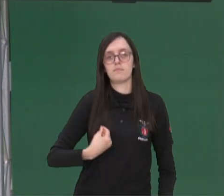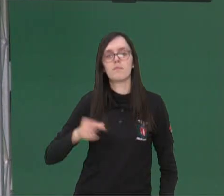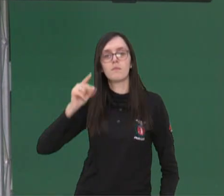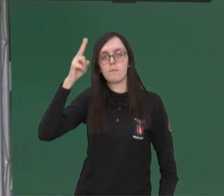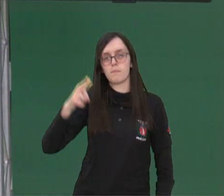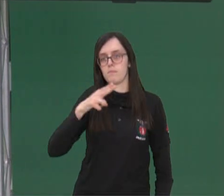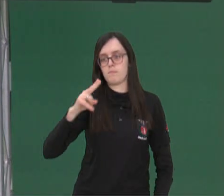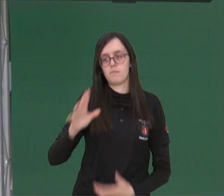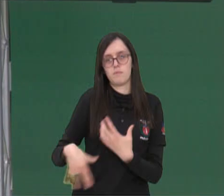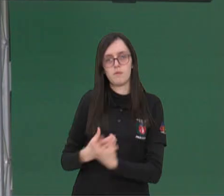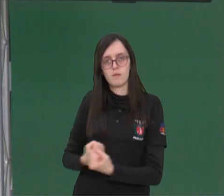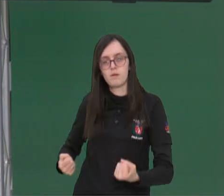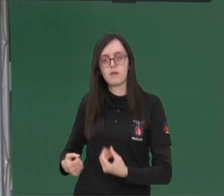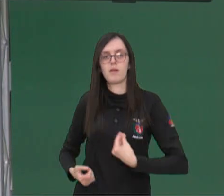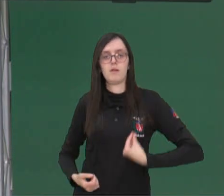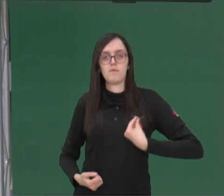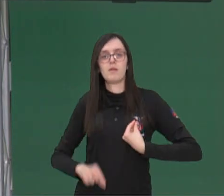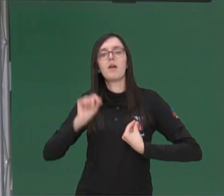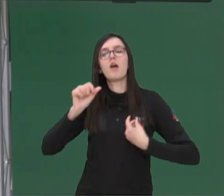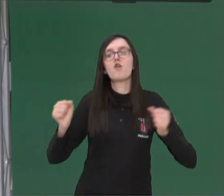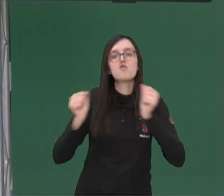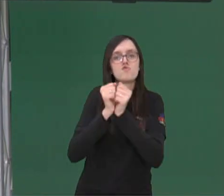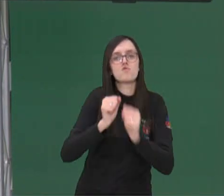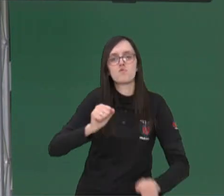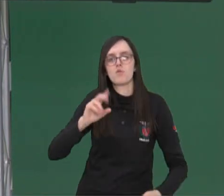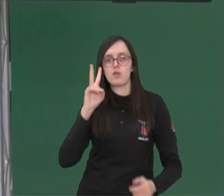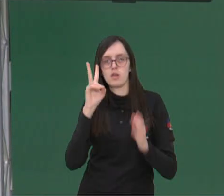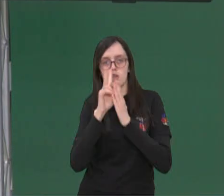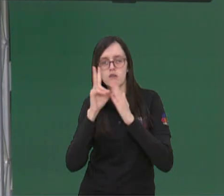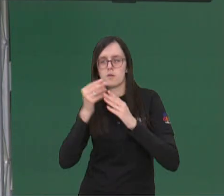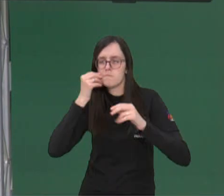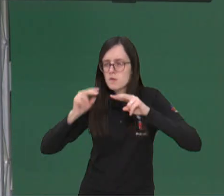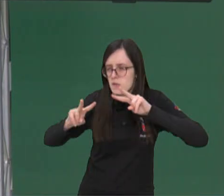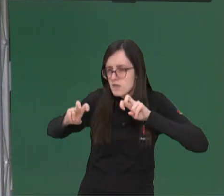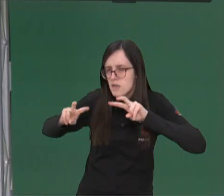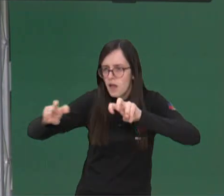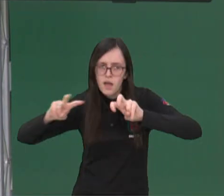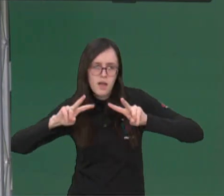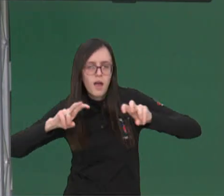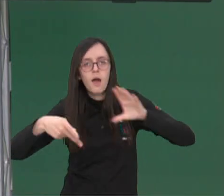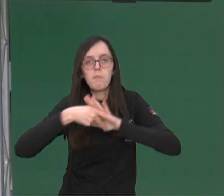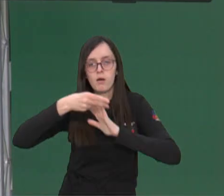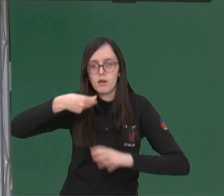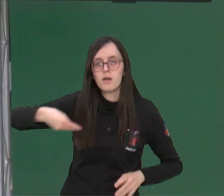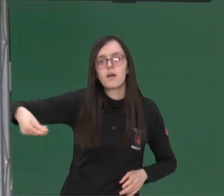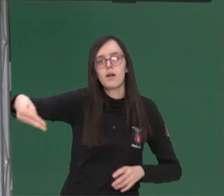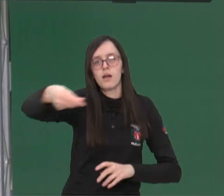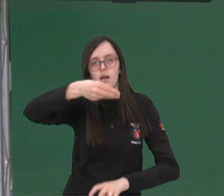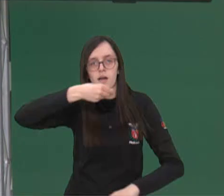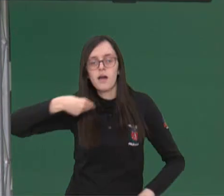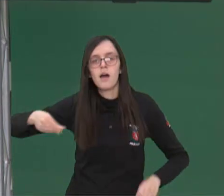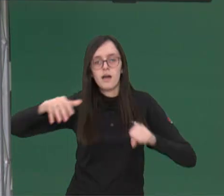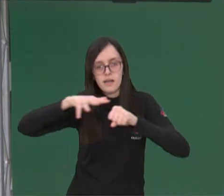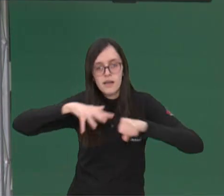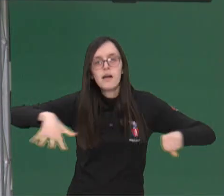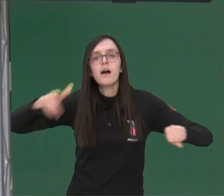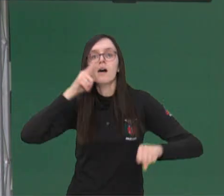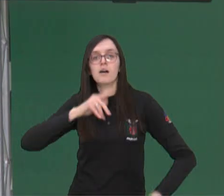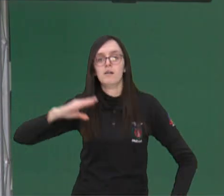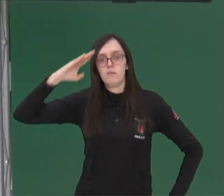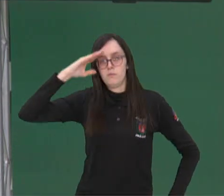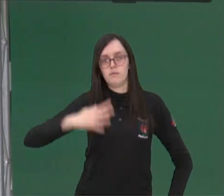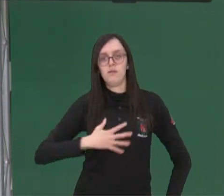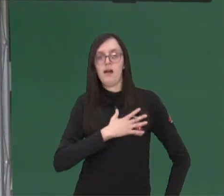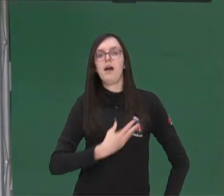padres jesuítas, junto com os índios ali para explorar essas drogas do sertão, a presença militar para garantir a